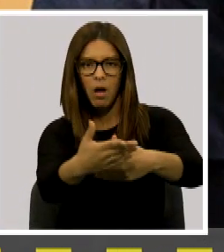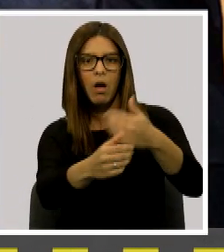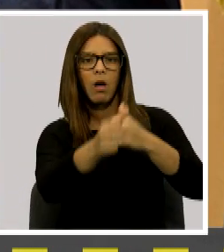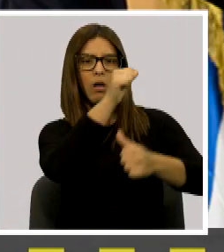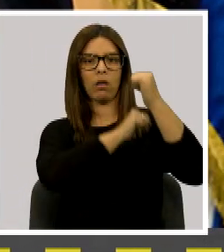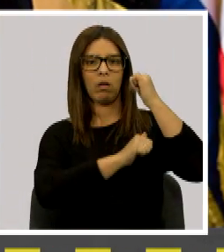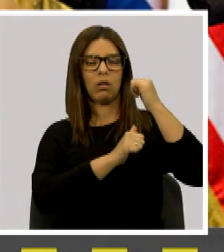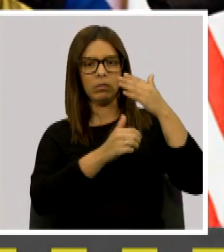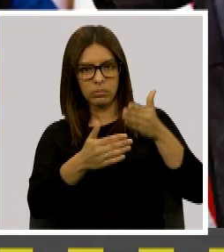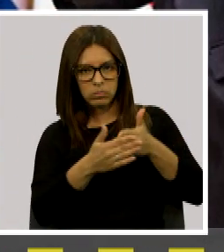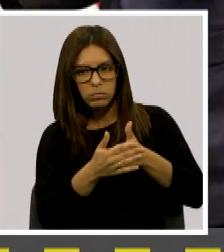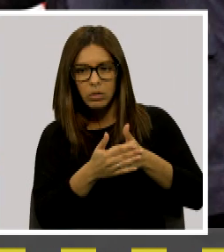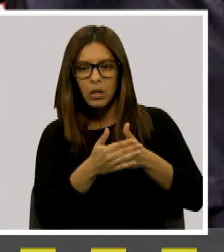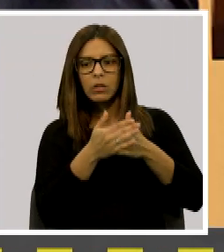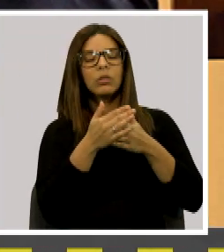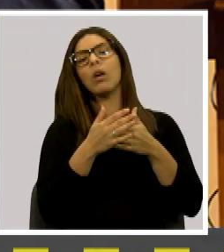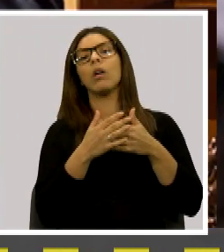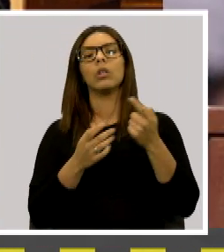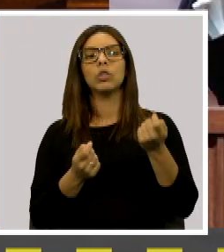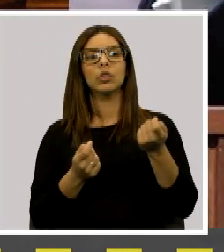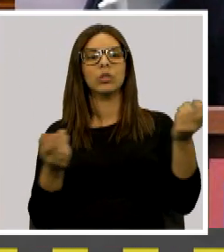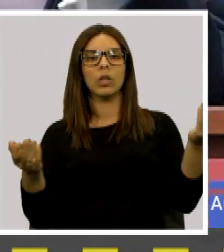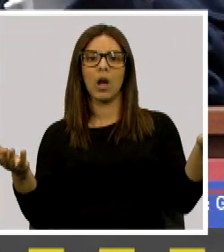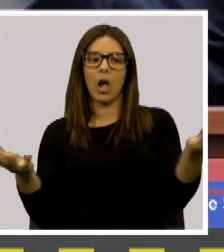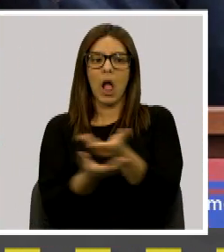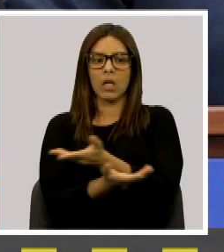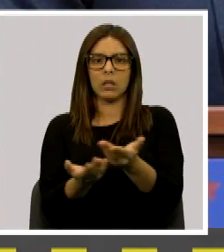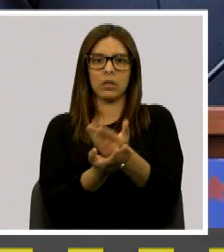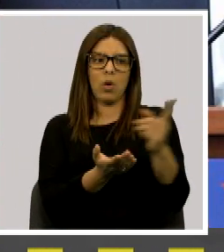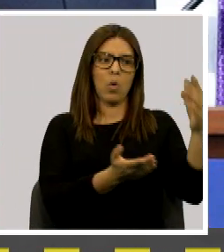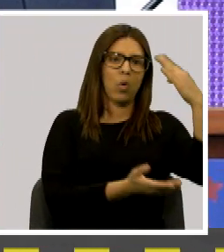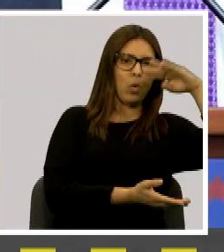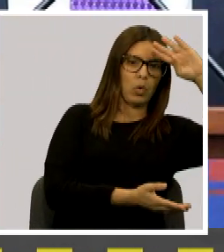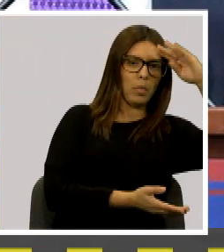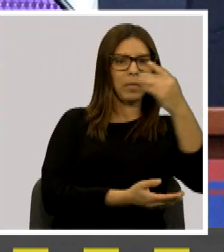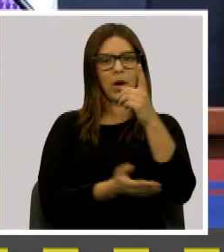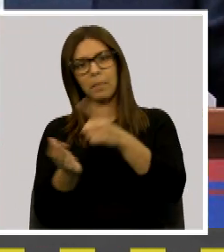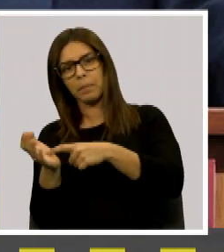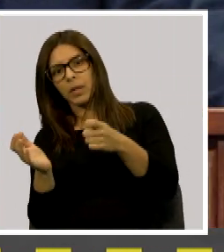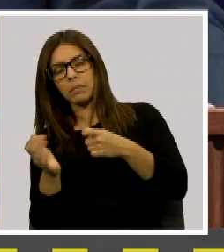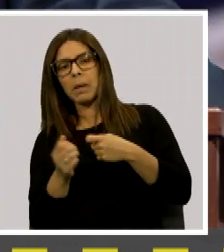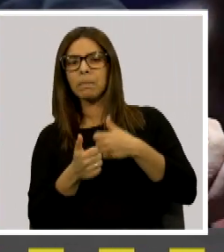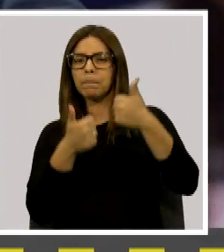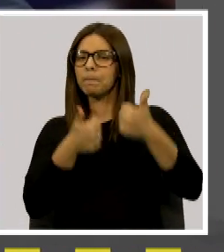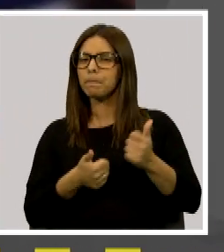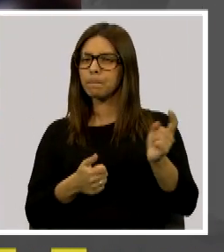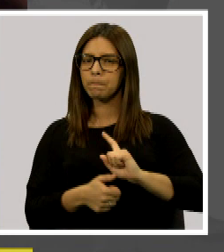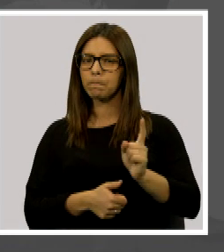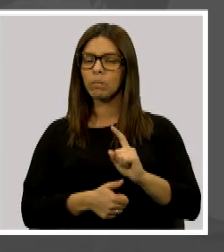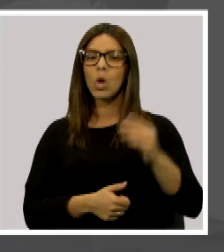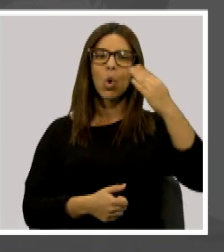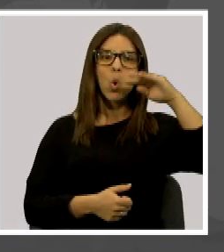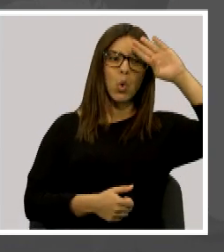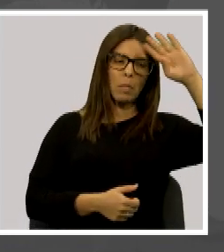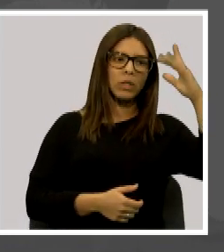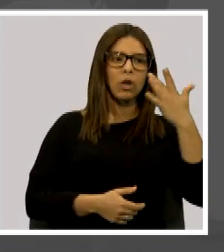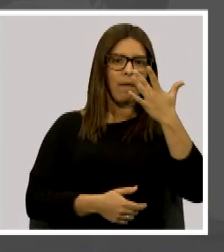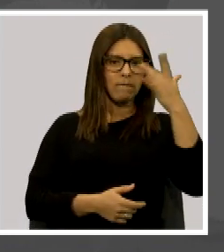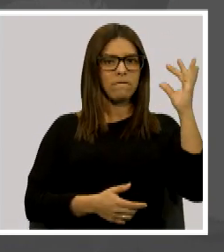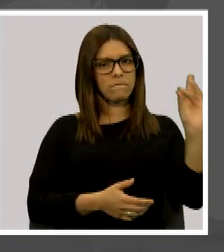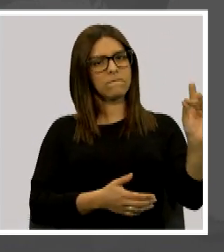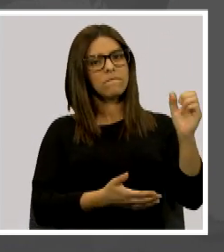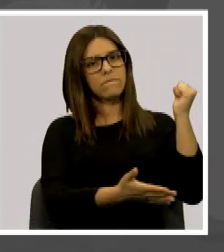o restabelecimento oficial das relações entre Cuba e os Estados Unidos. O embargo económico acabou, voltaram os voos comerciais, as embaixadas dos